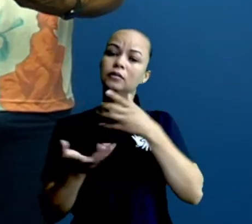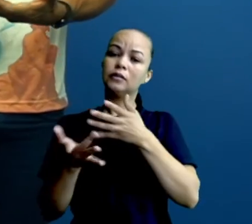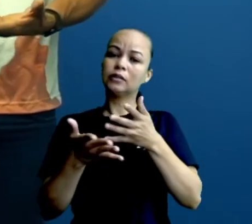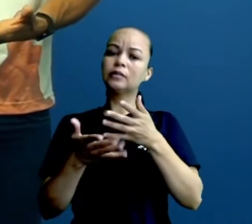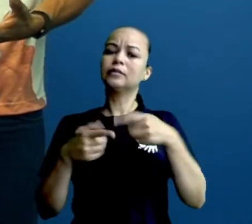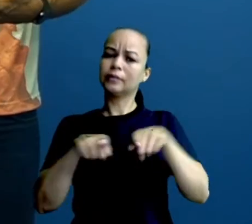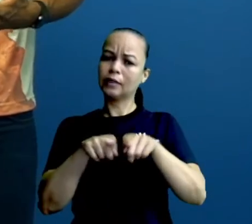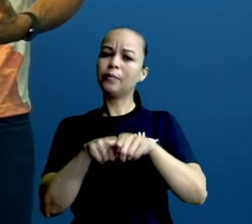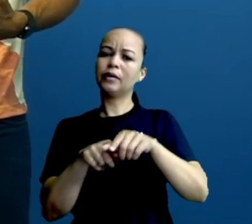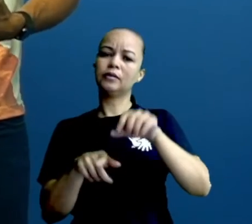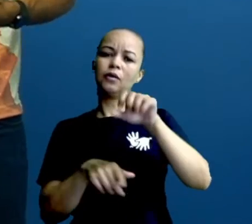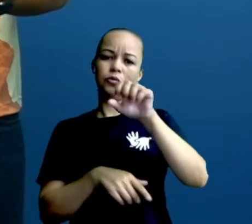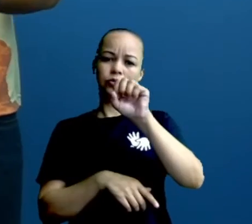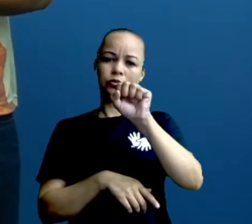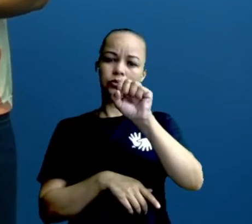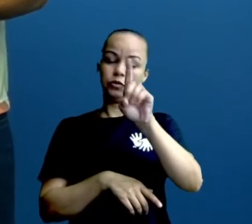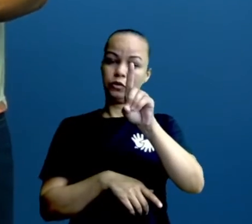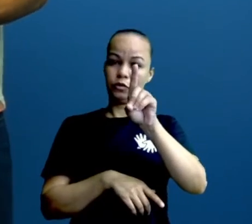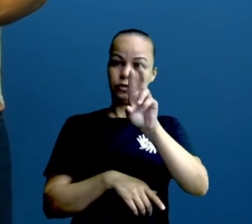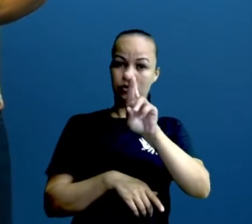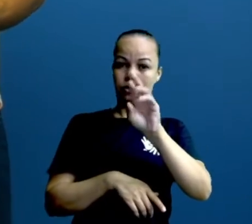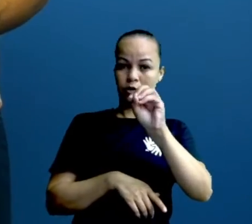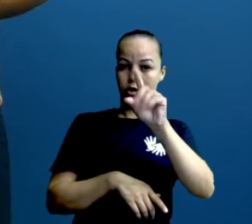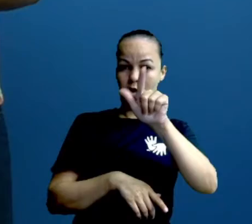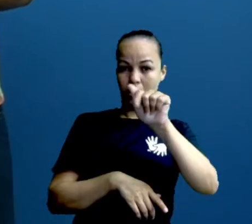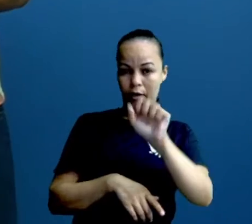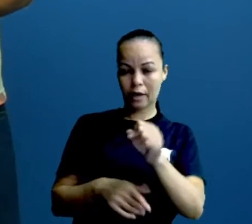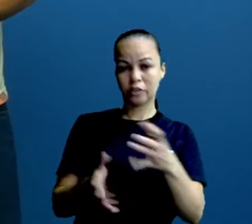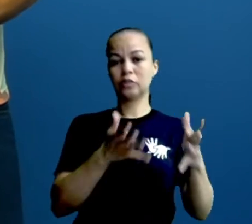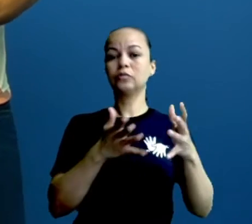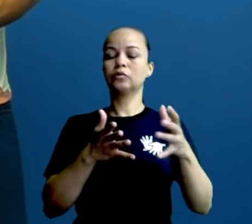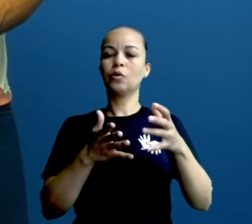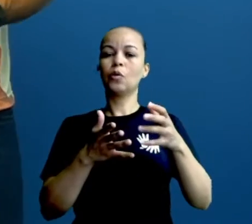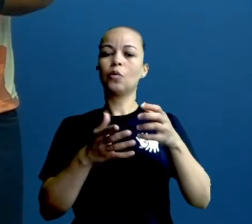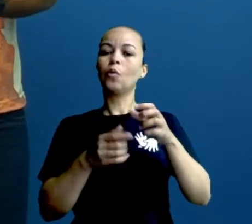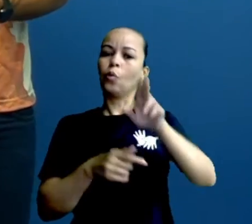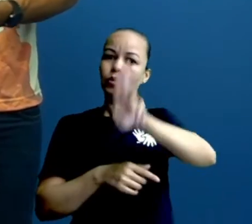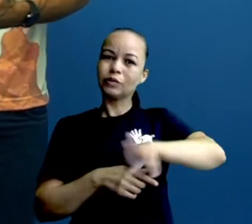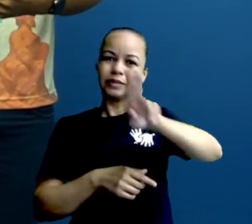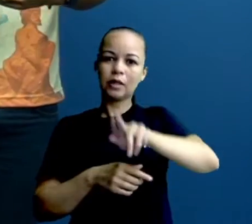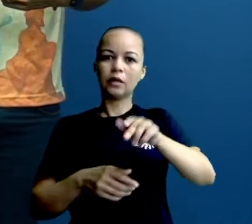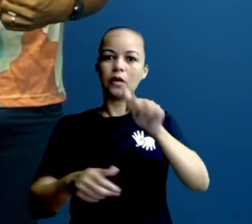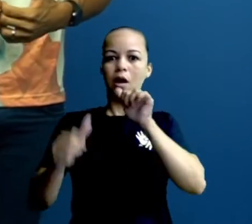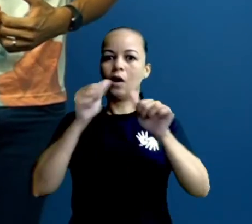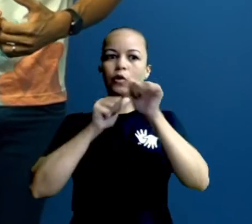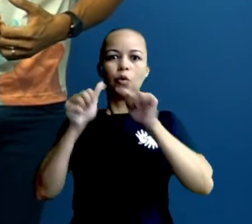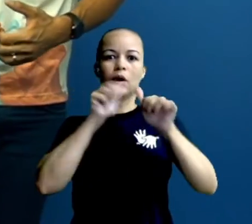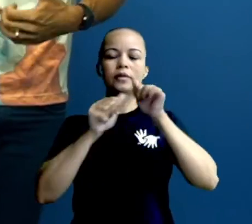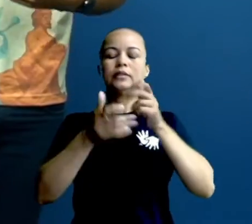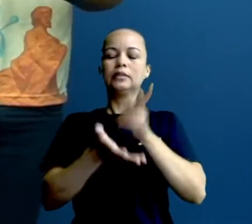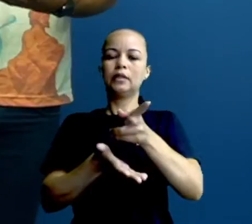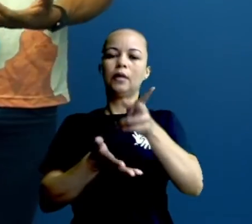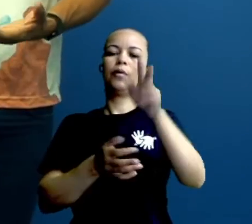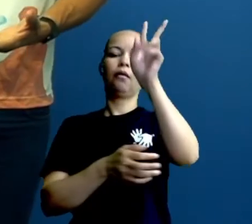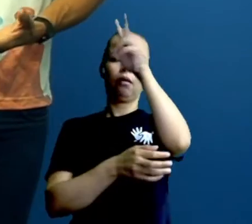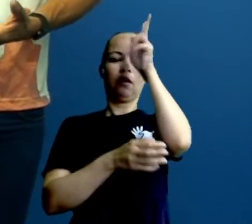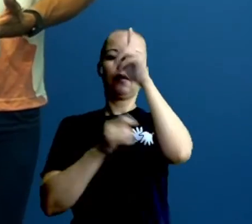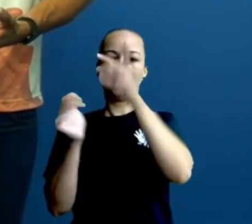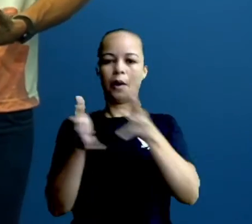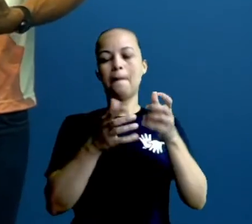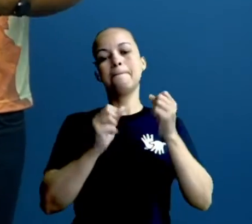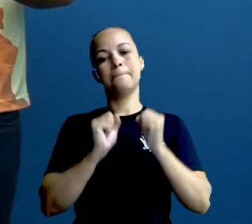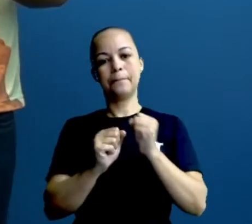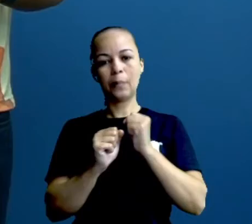serem lícitas, quando consumidas de forma exagerada, sem moderação, podem também